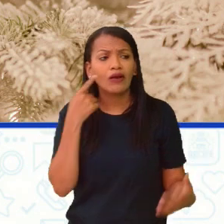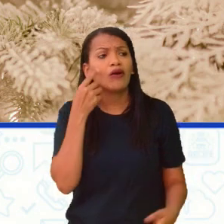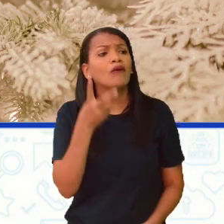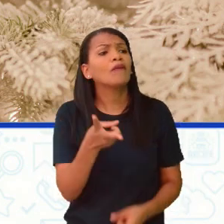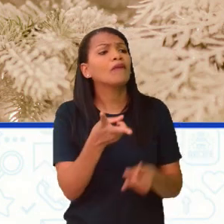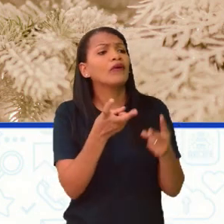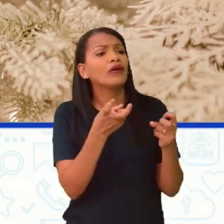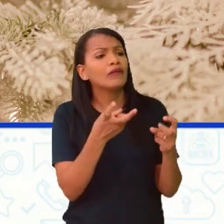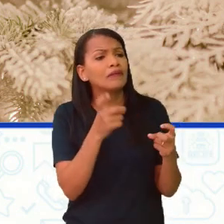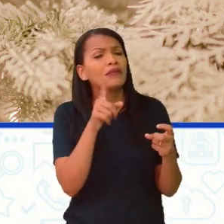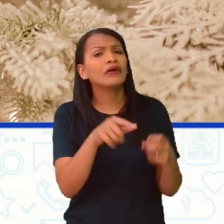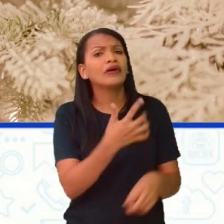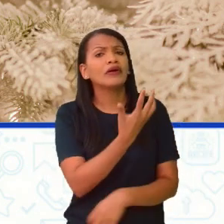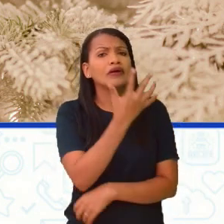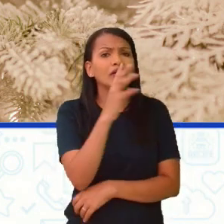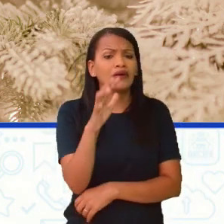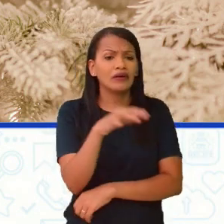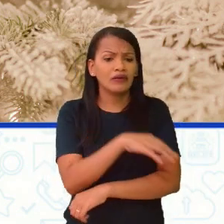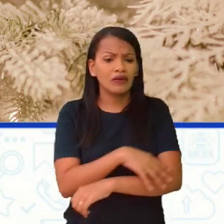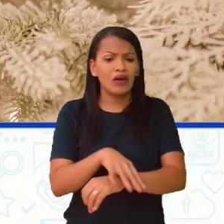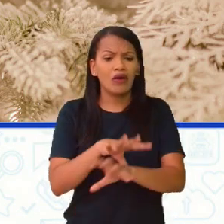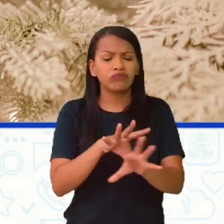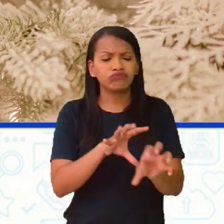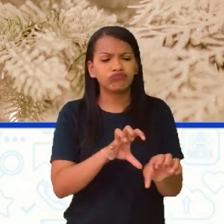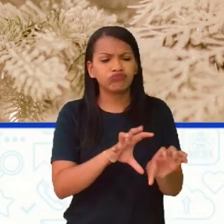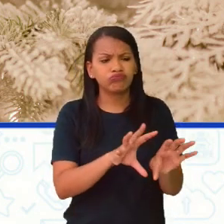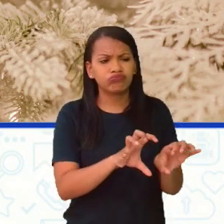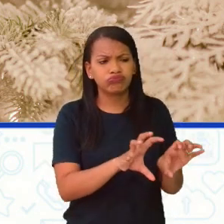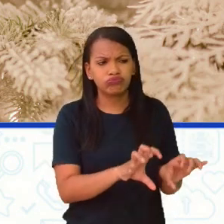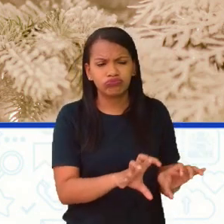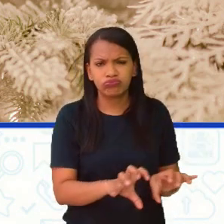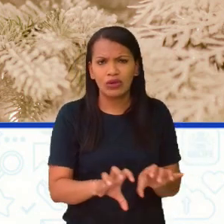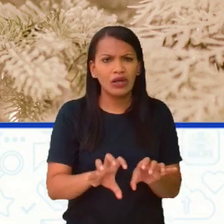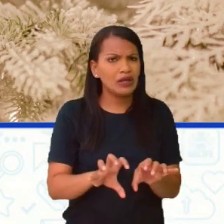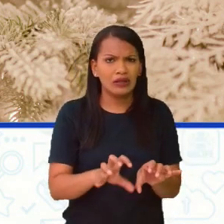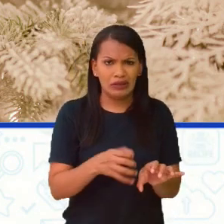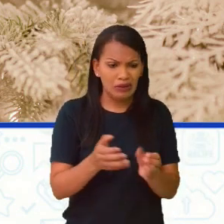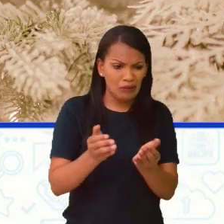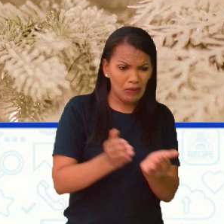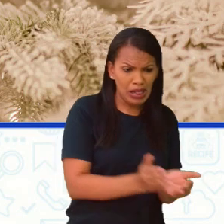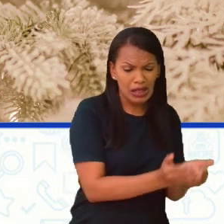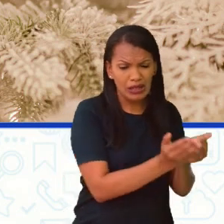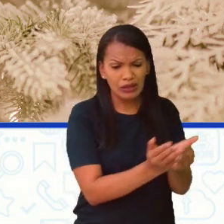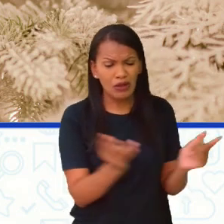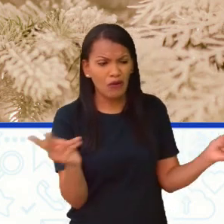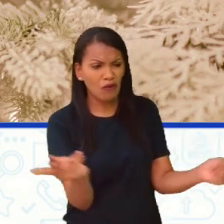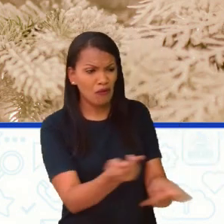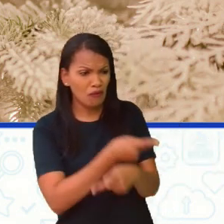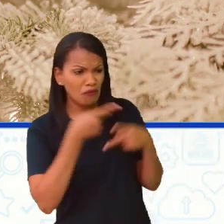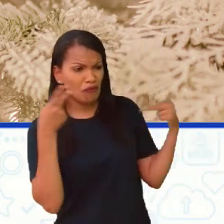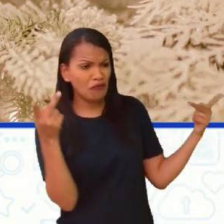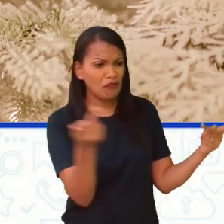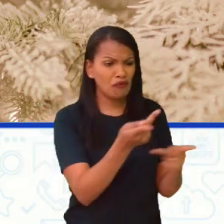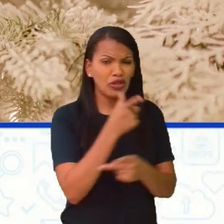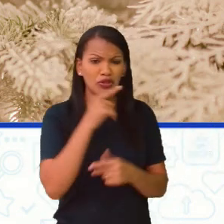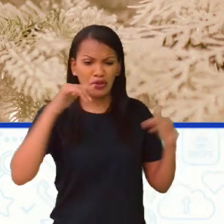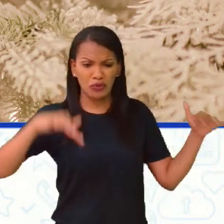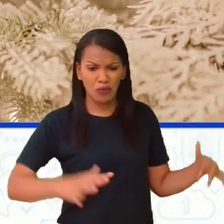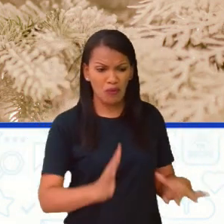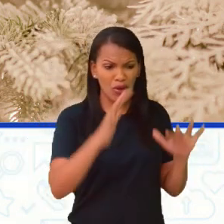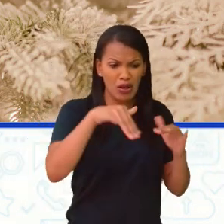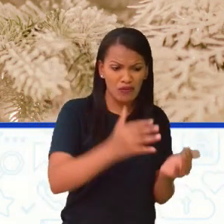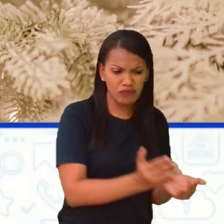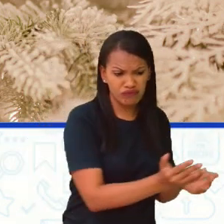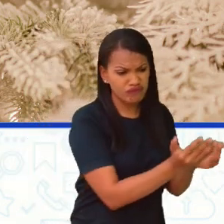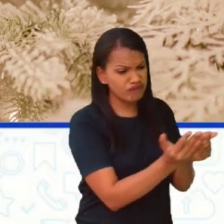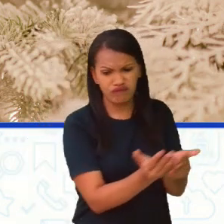Observe bem, é uma árvore de madeira fofa. Não aguentará o balanço do navio nem o vento do mar. O que faremos